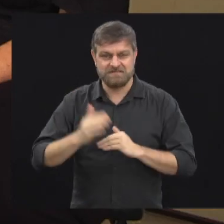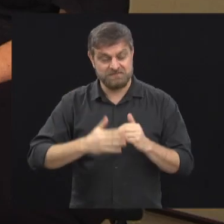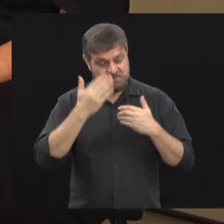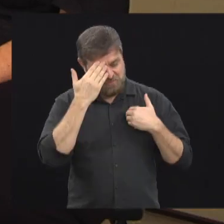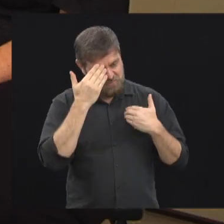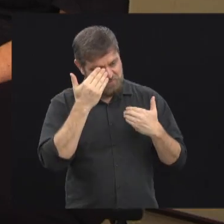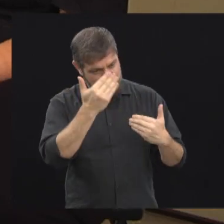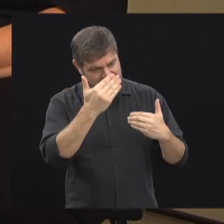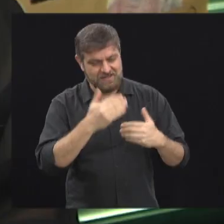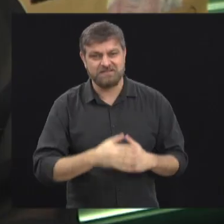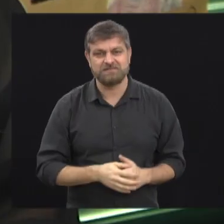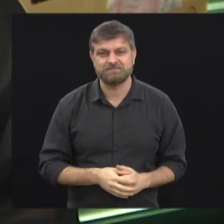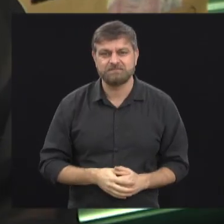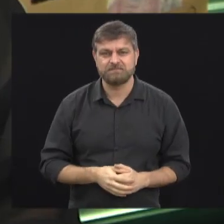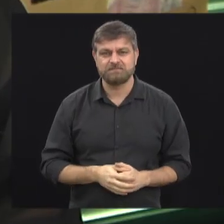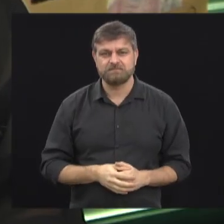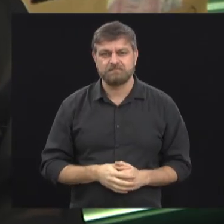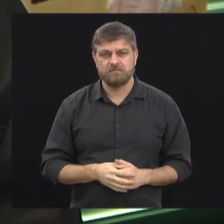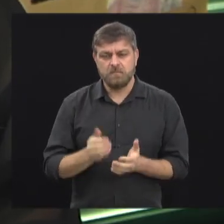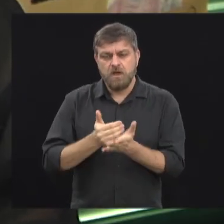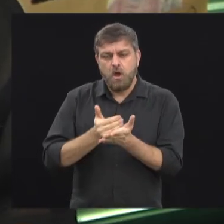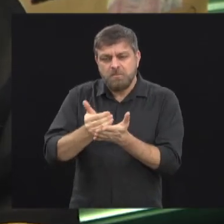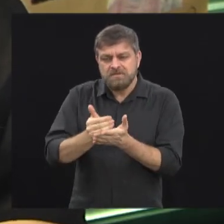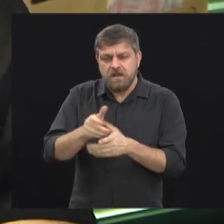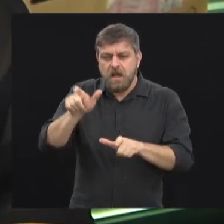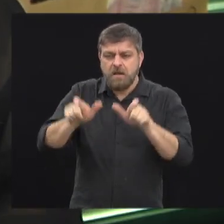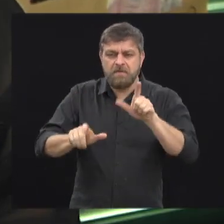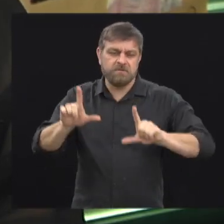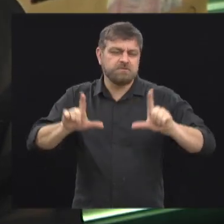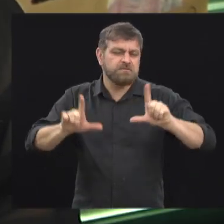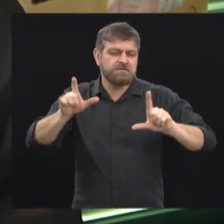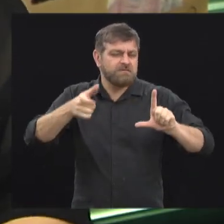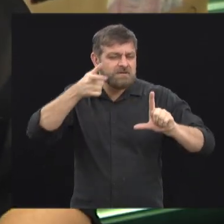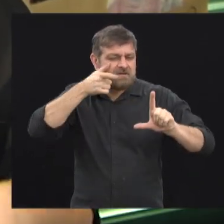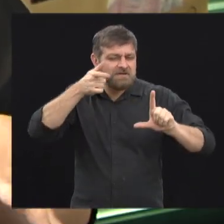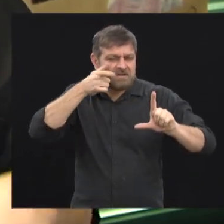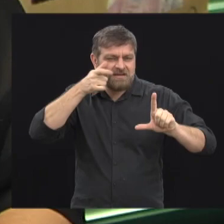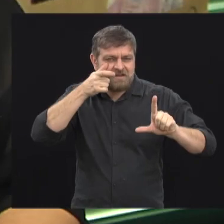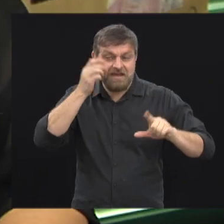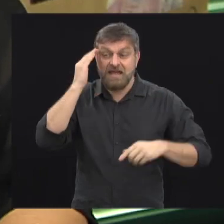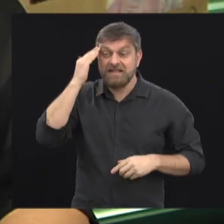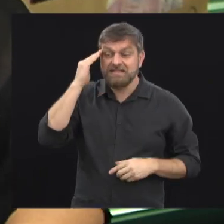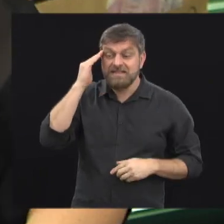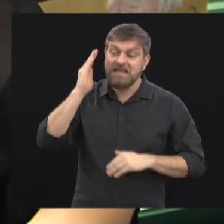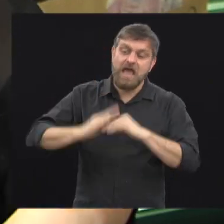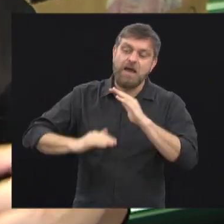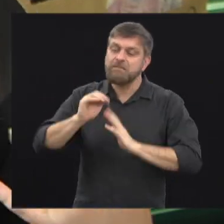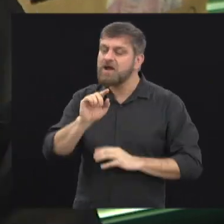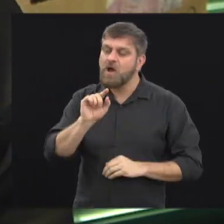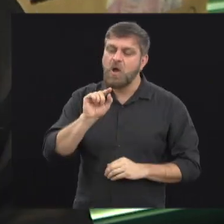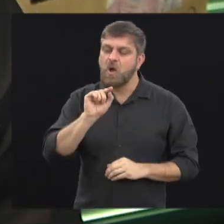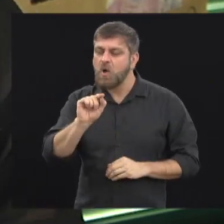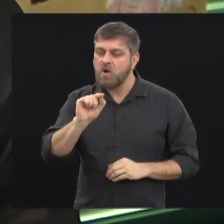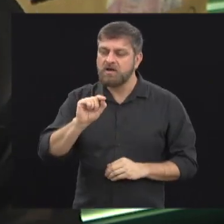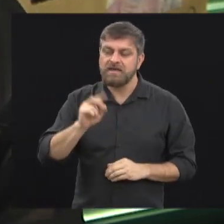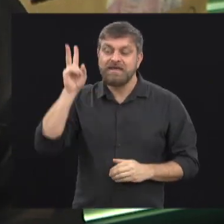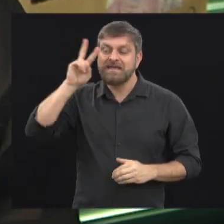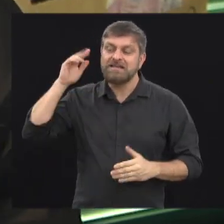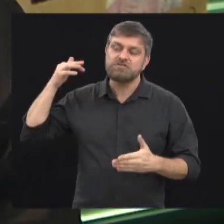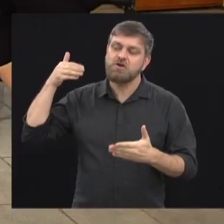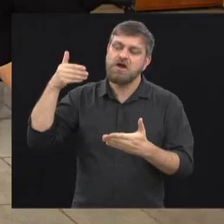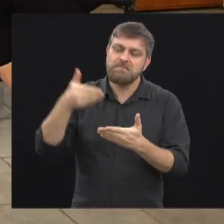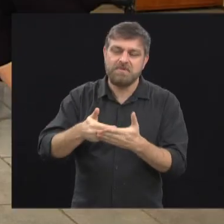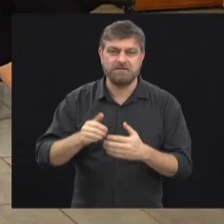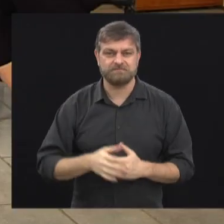vocês por estarem aqui. Para começar, para o pessoal de casa entender um pouquinho do que vocês fazem e do começo da história da